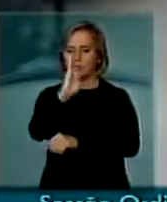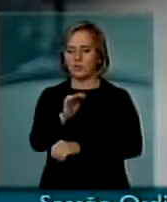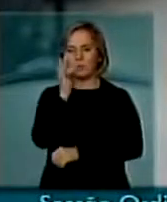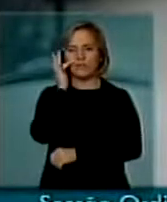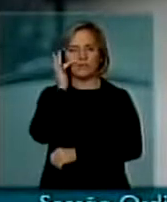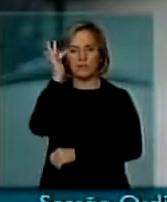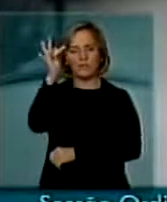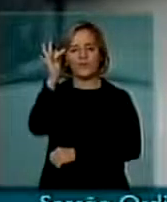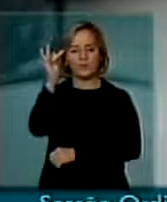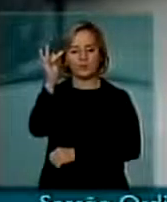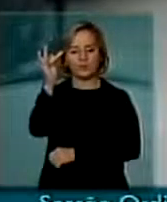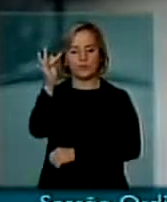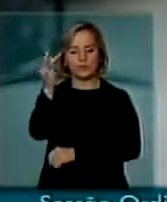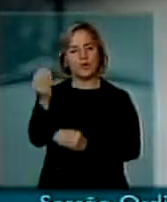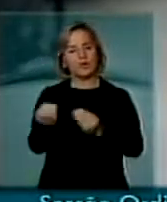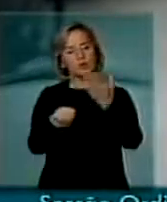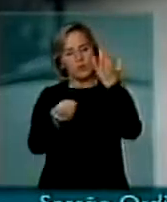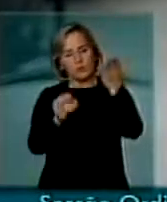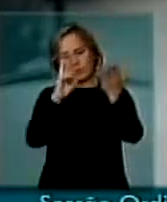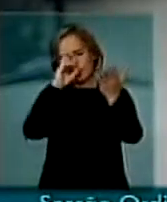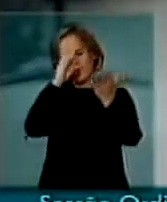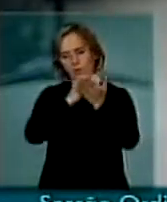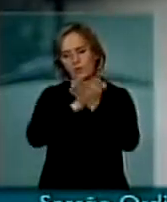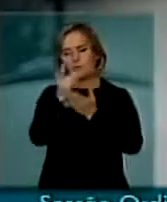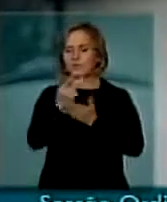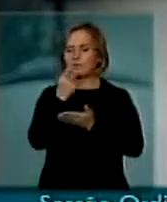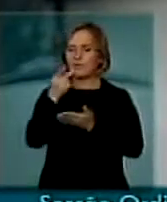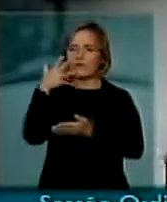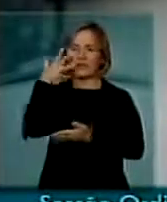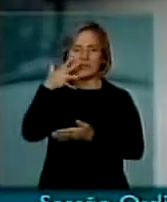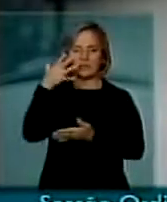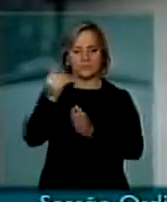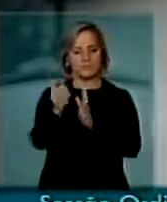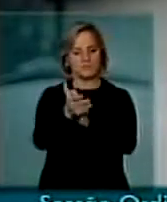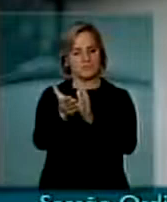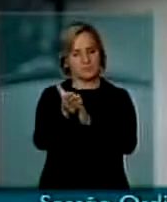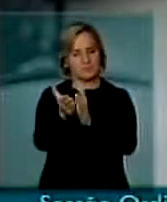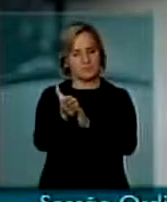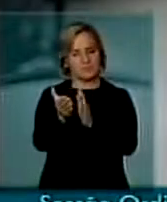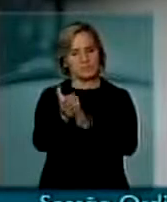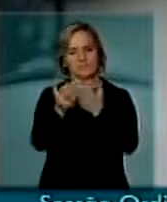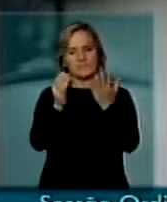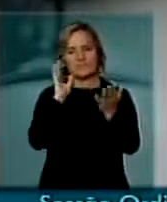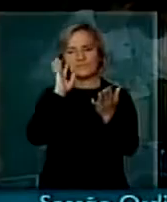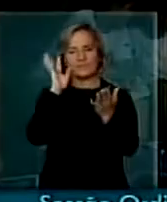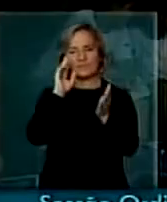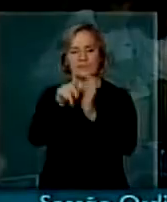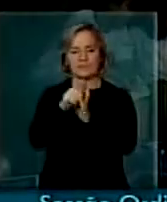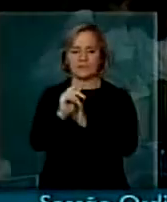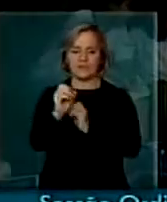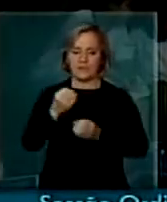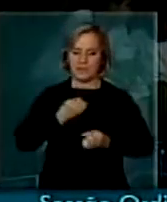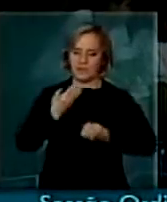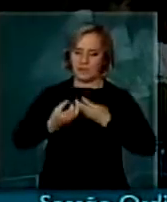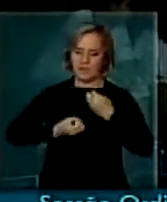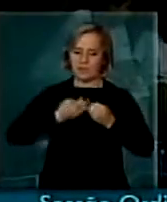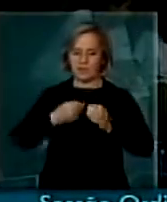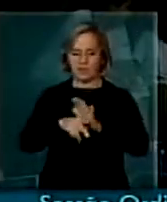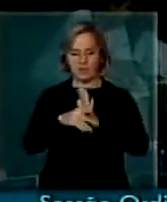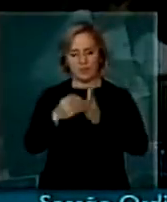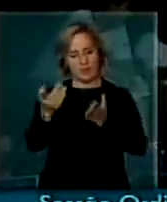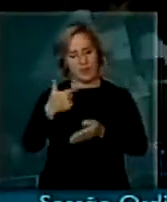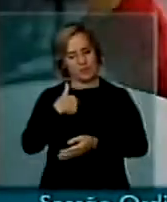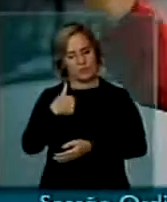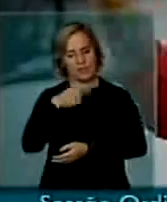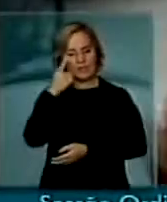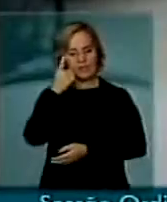as novas gerações, como Vossa Excelência iniciou o seu pronunciamento. Cumprimentos pela inspiração que Vossa Excelência trouxe a esta deputada